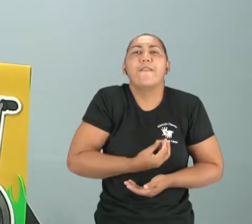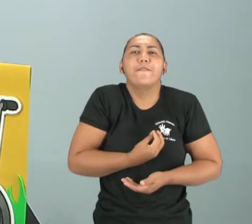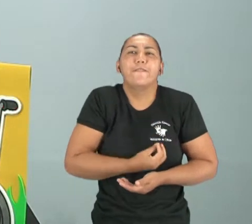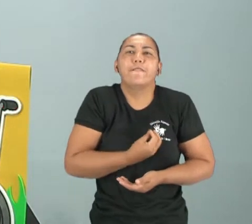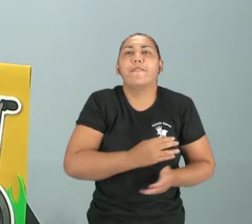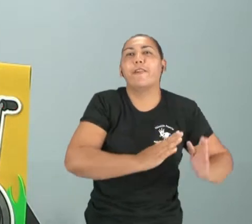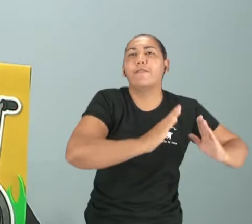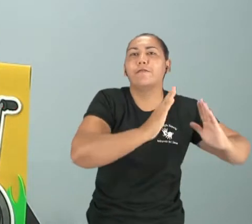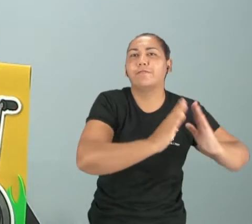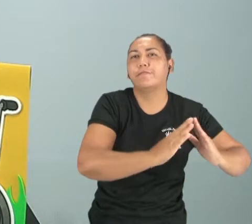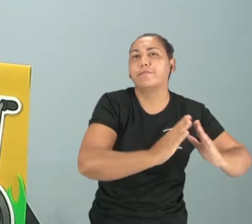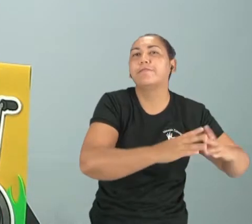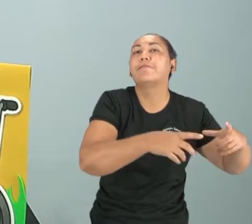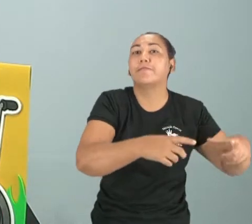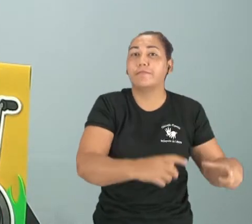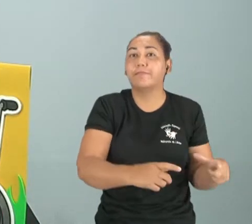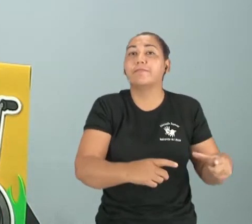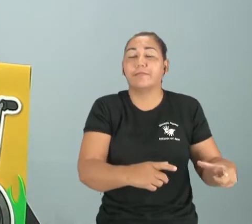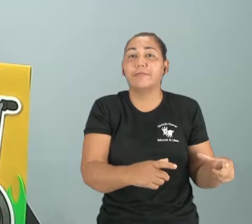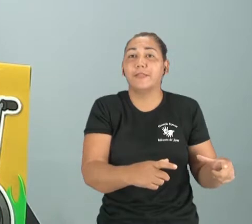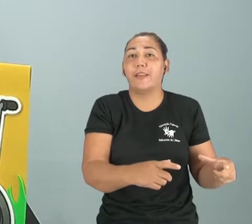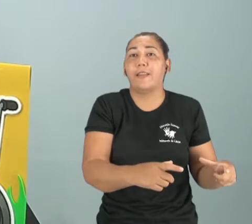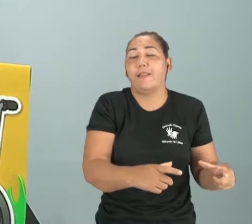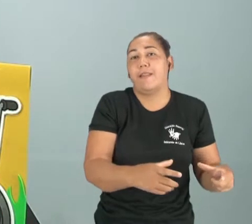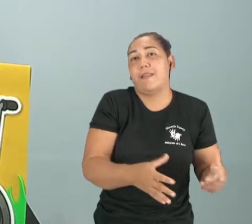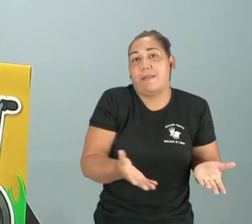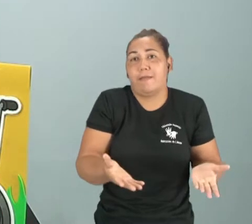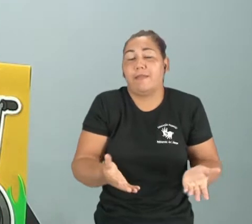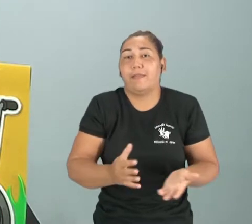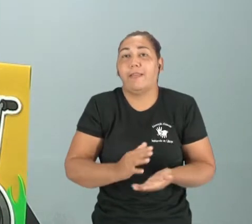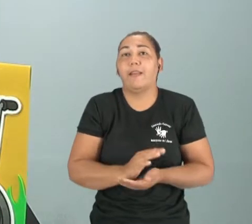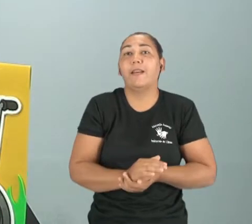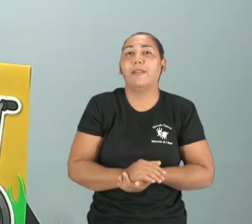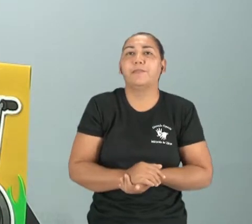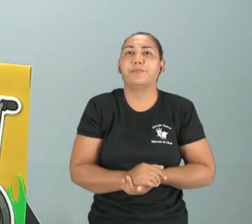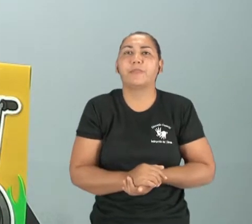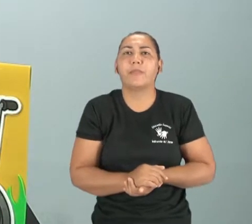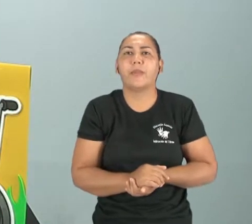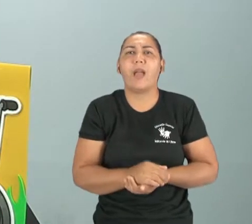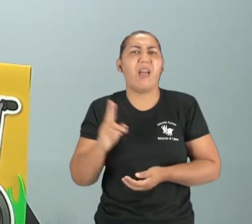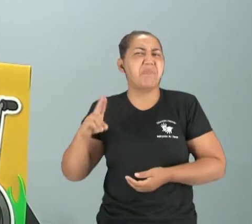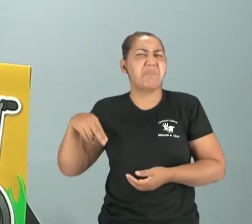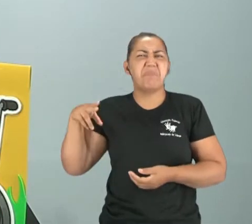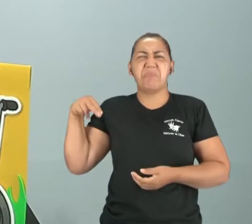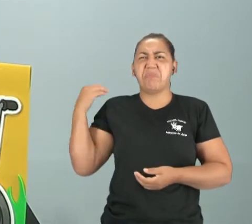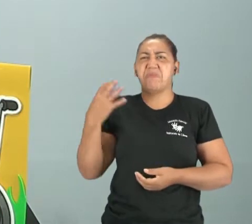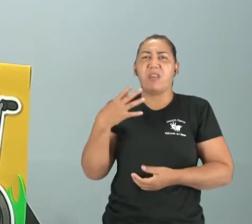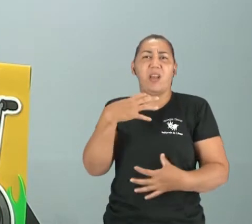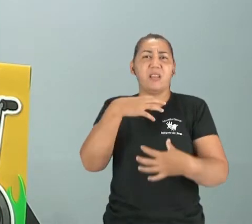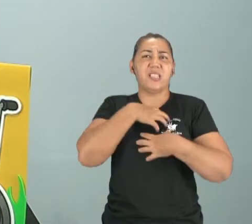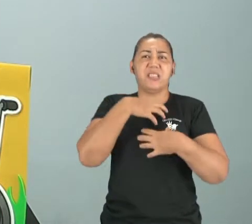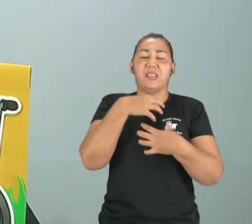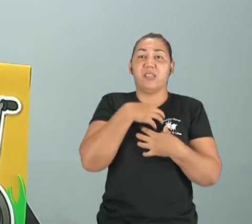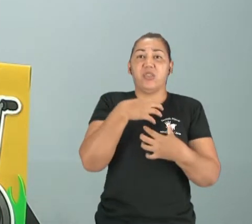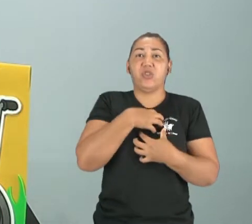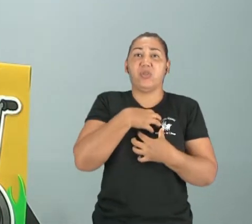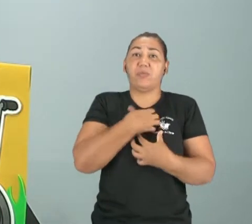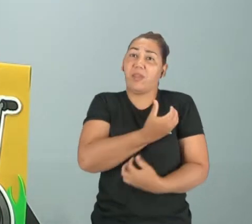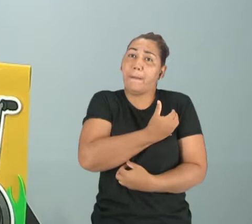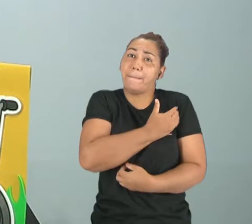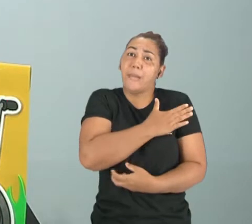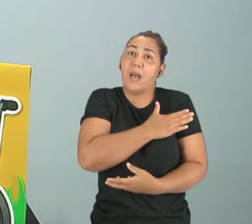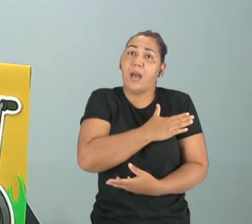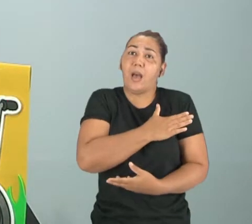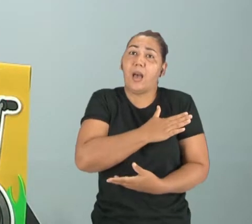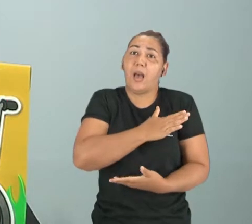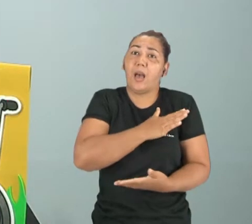bairro dele, ele nunca foi, né? Ele nunca se sentiu discriminado, mas ele já